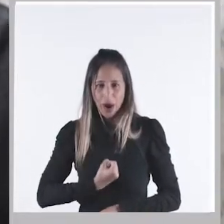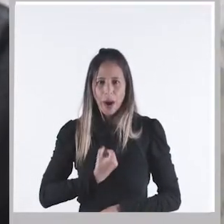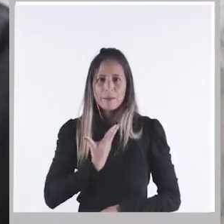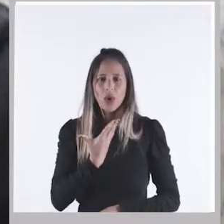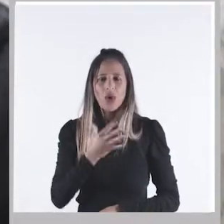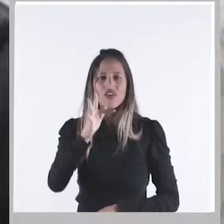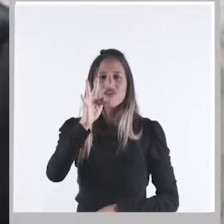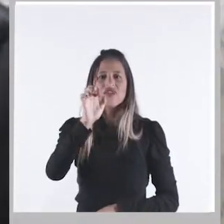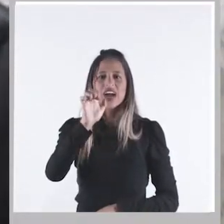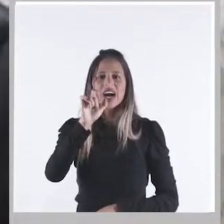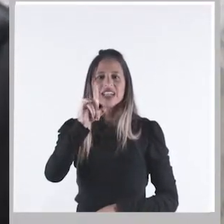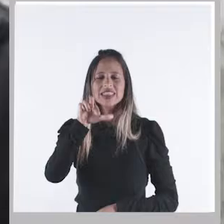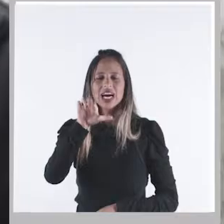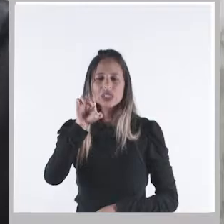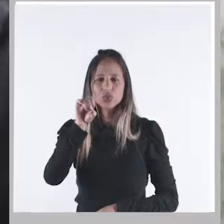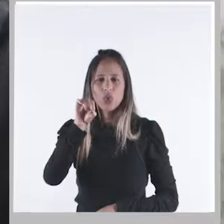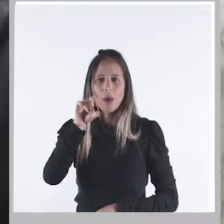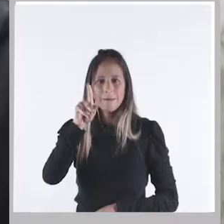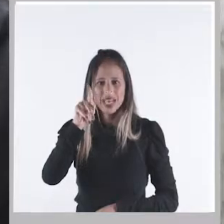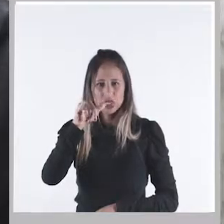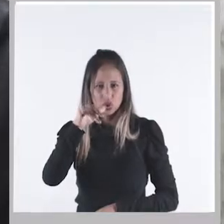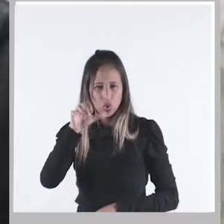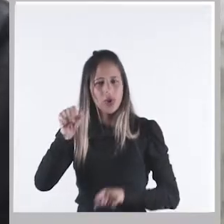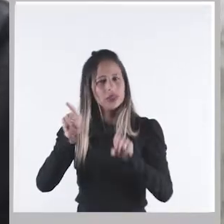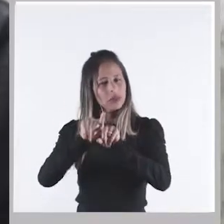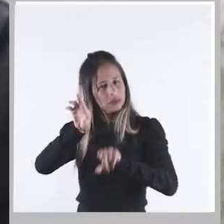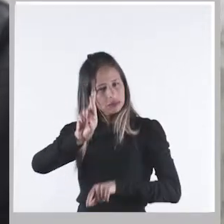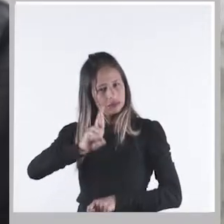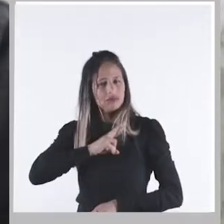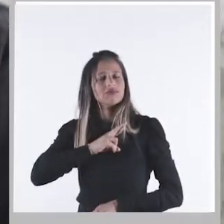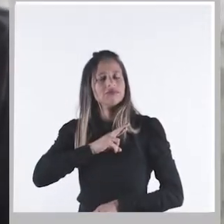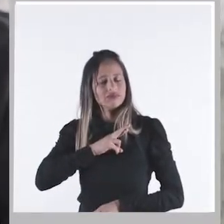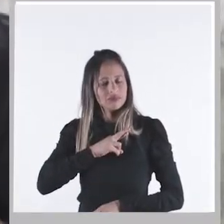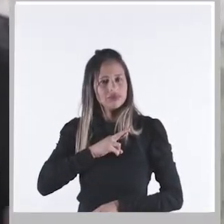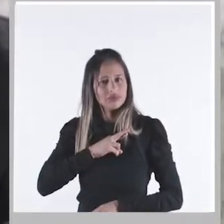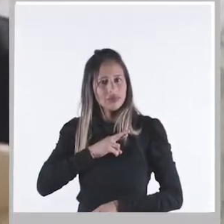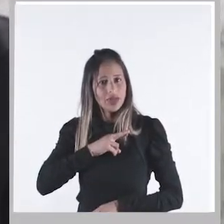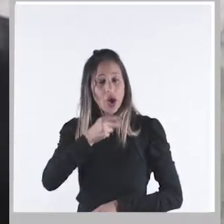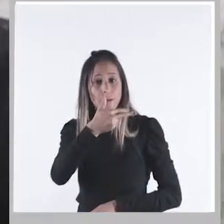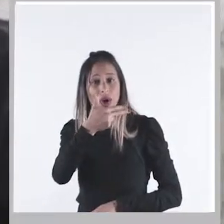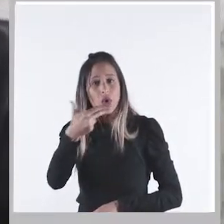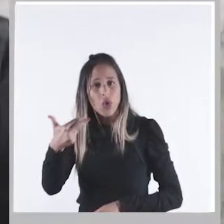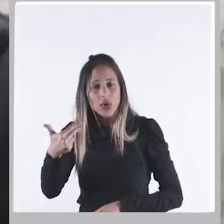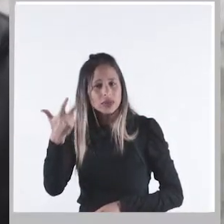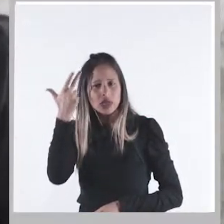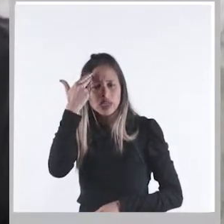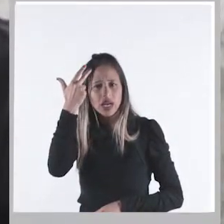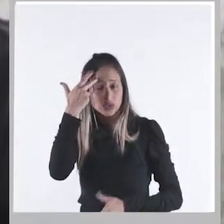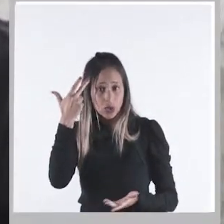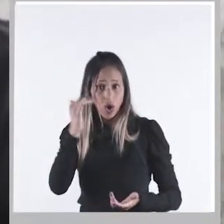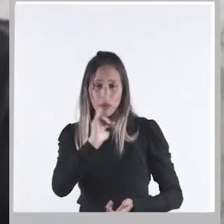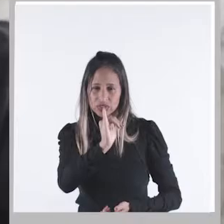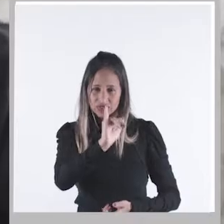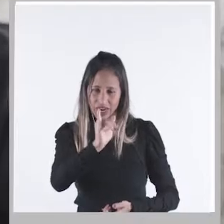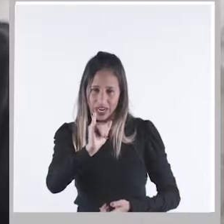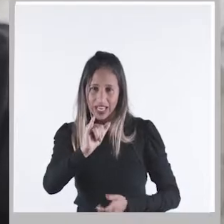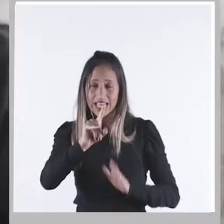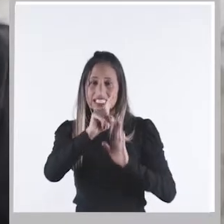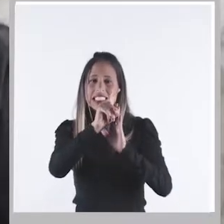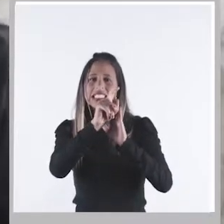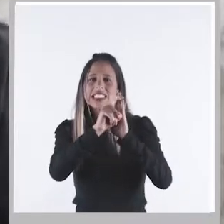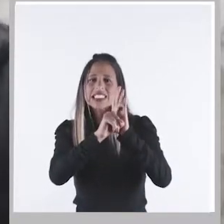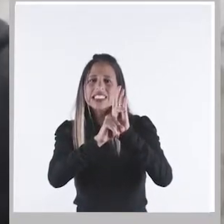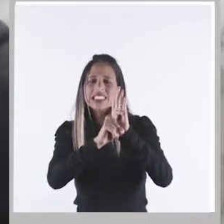do Fernando Pessoa me responde. Então, assim, é uma coisa muito que natural. E como eu te falei, esses textos não